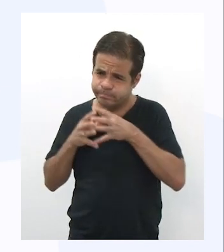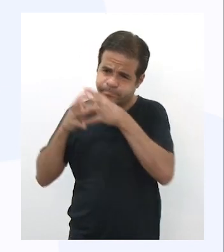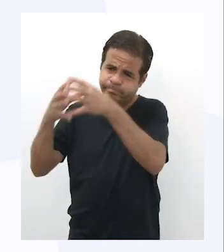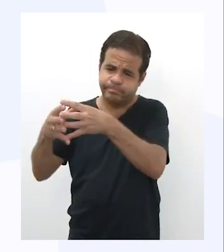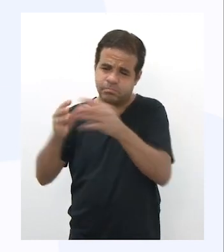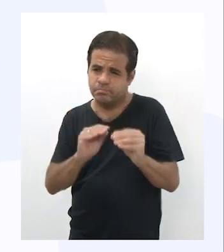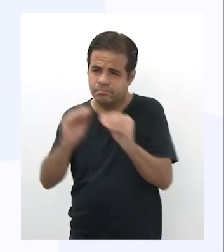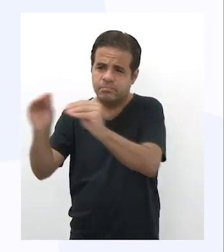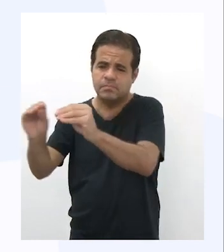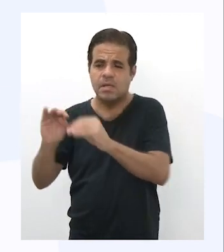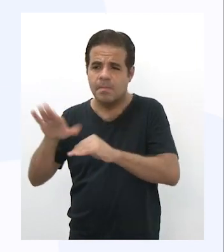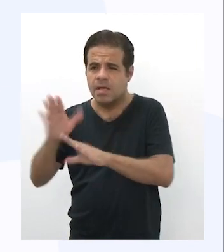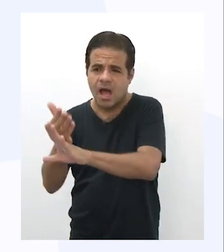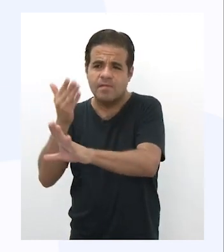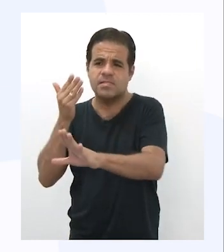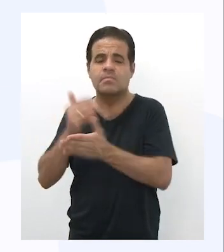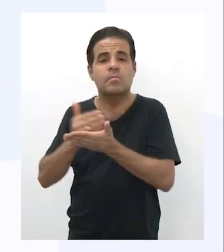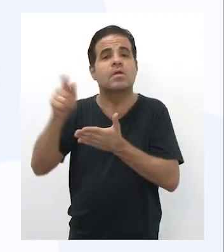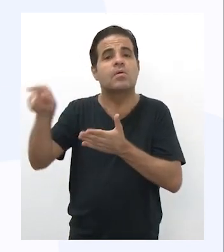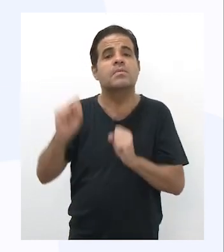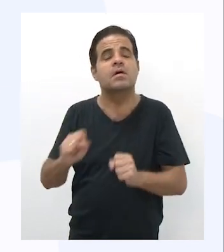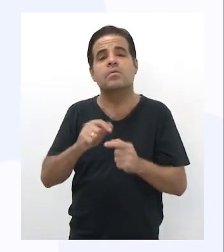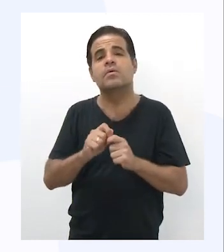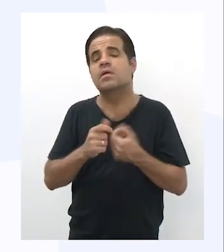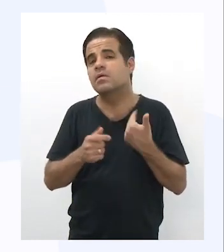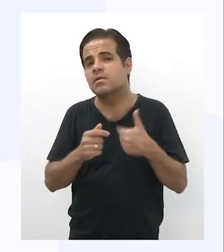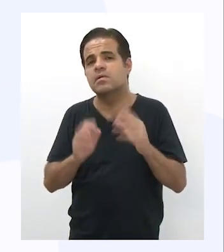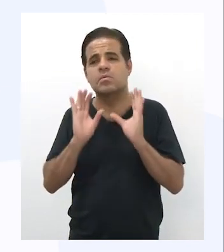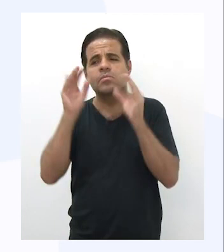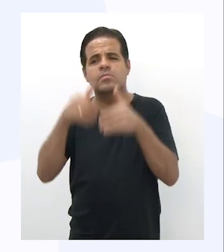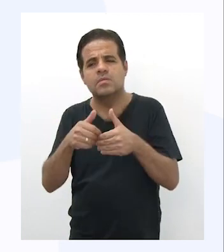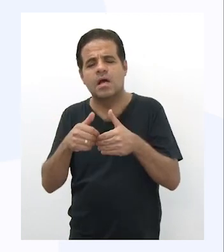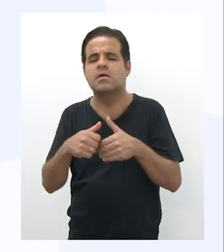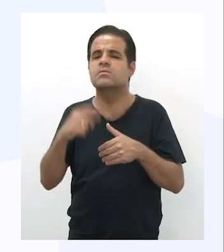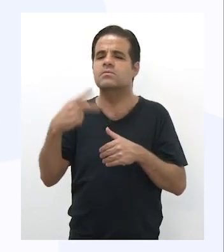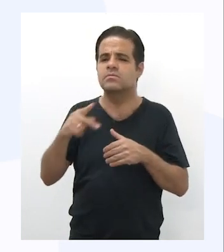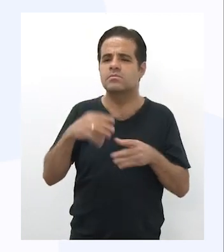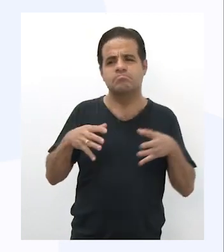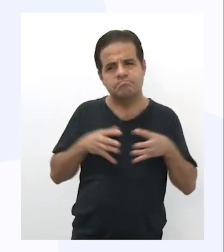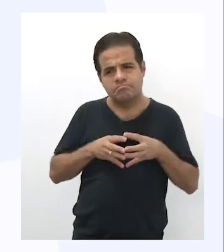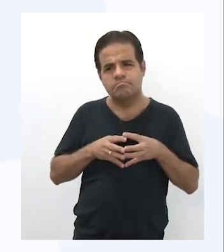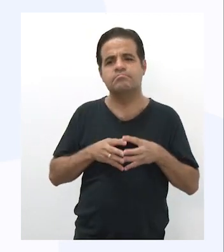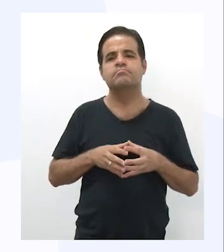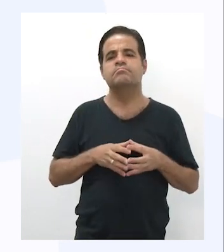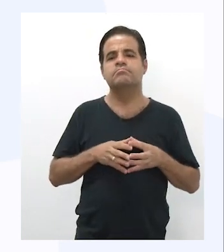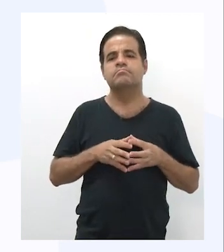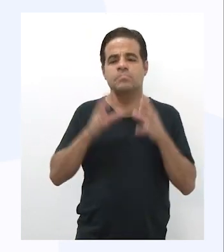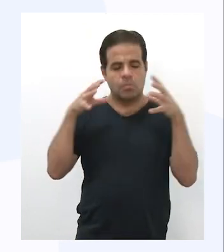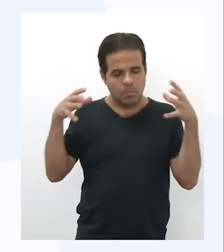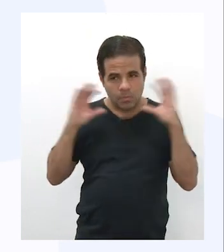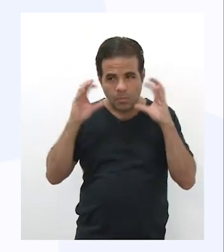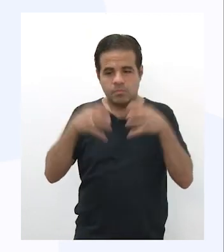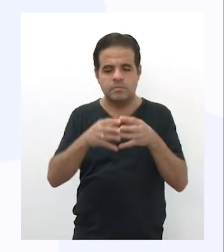afastadas, para poder ali começar as suas comunidades, os seus clãs. Comunidades